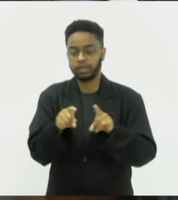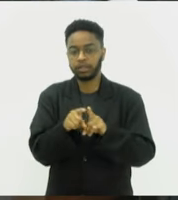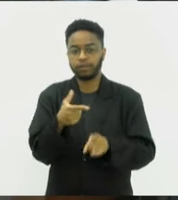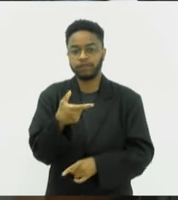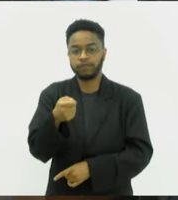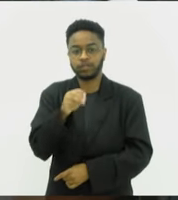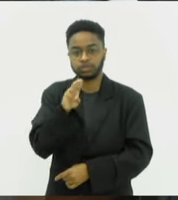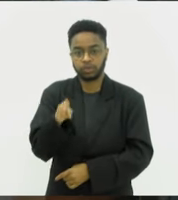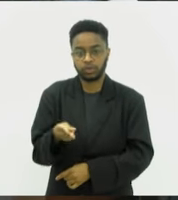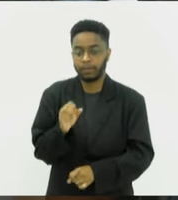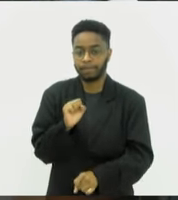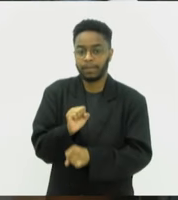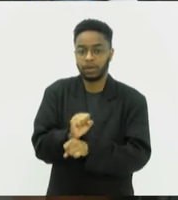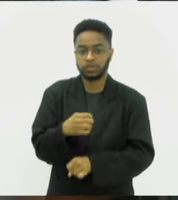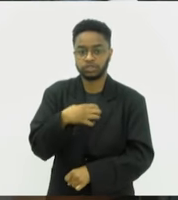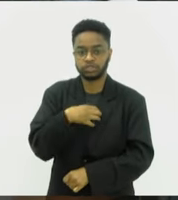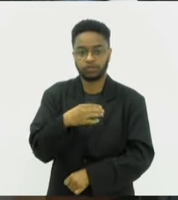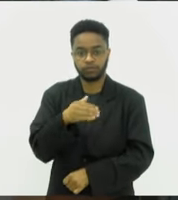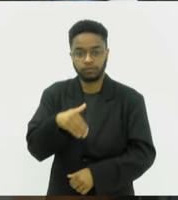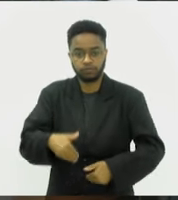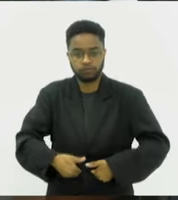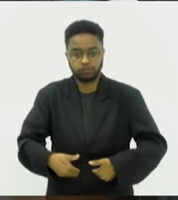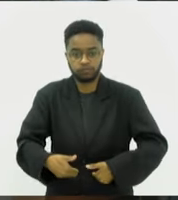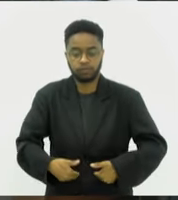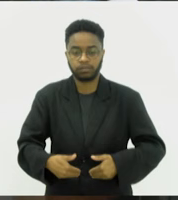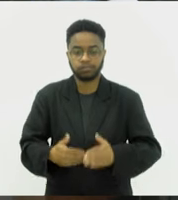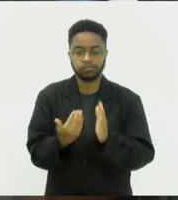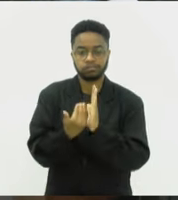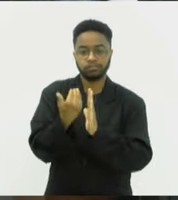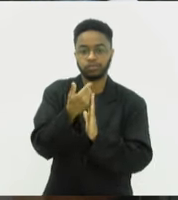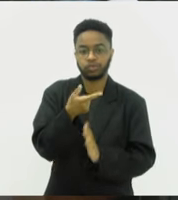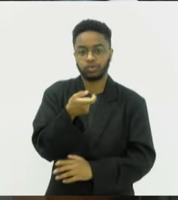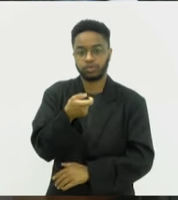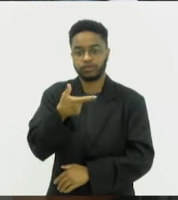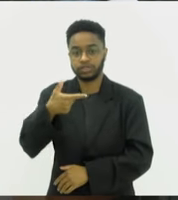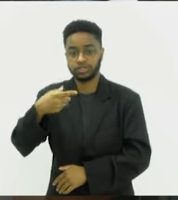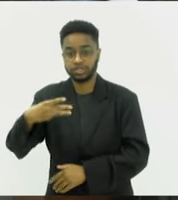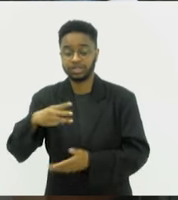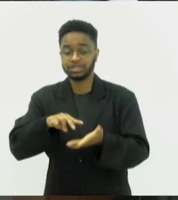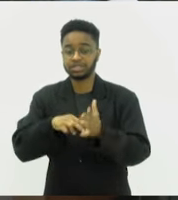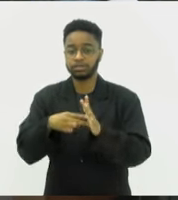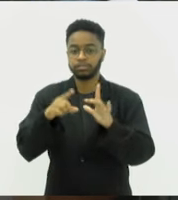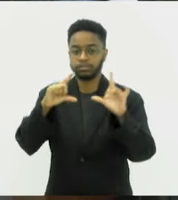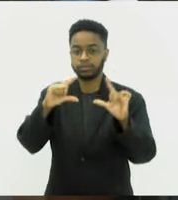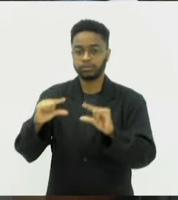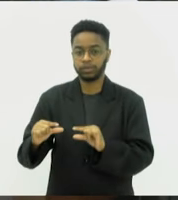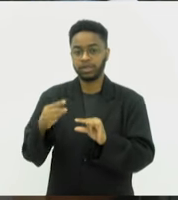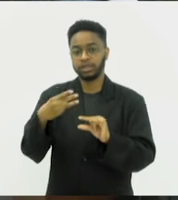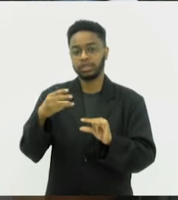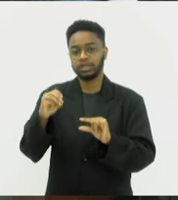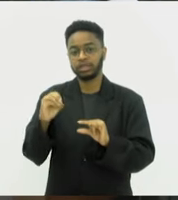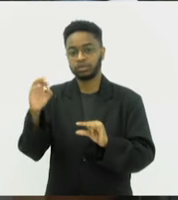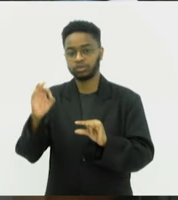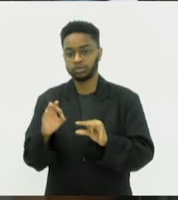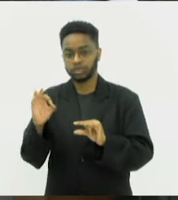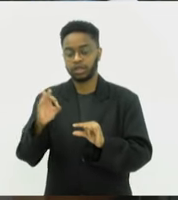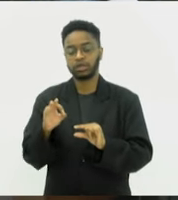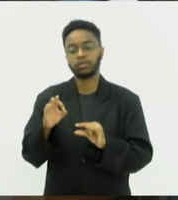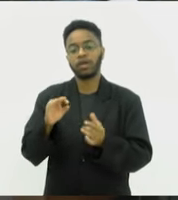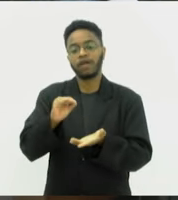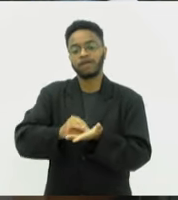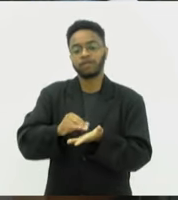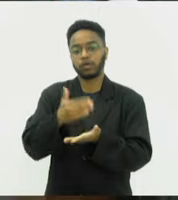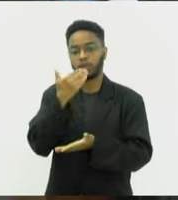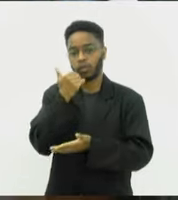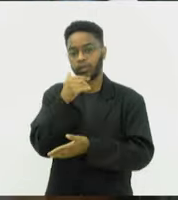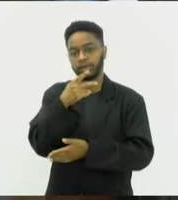insegurança alimentar moderada em 2023. Isso representa uma redução de 30% da insegurança alimentar total no